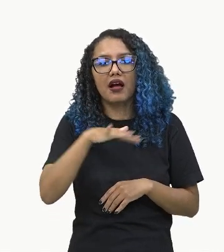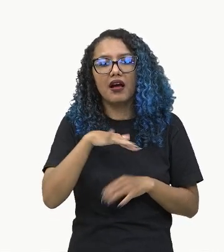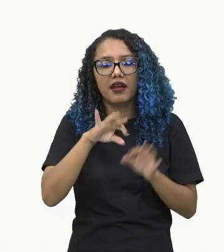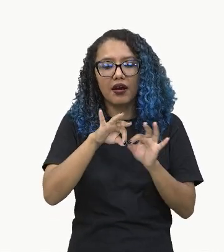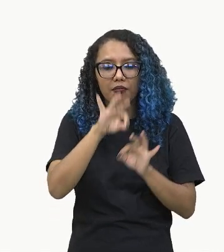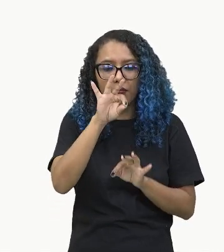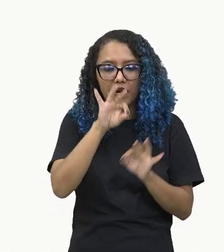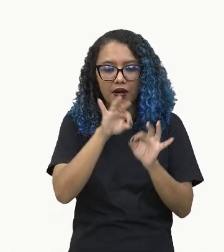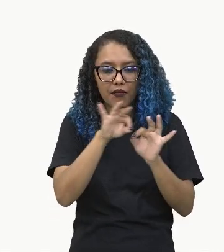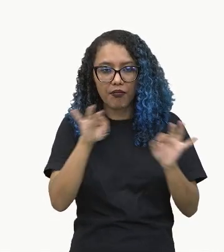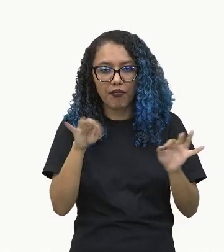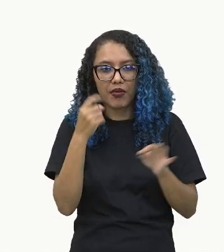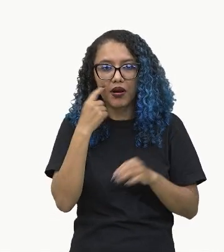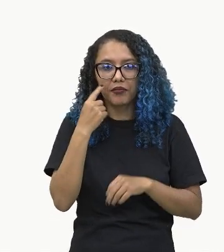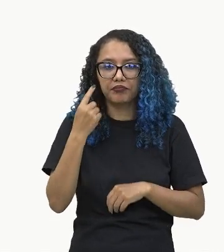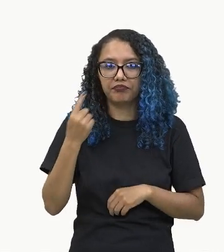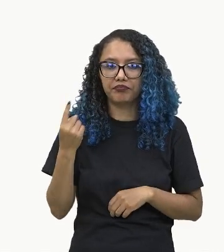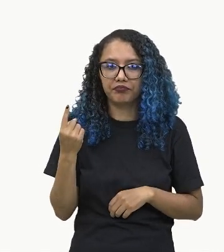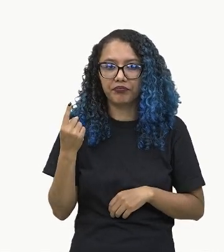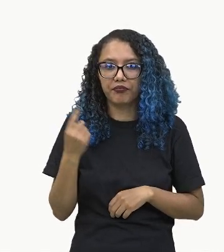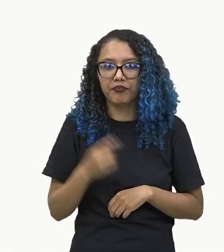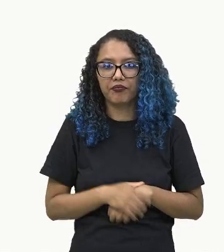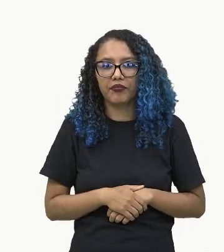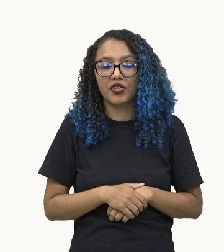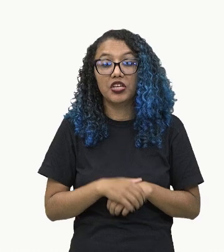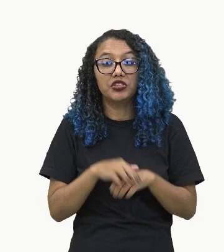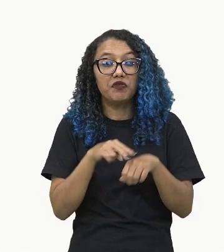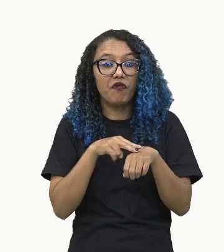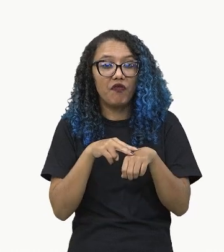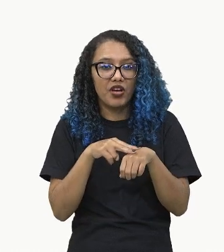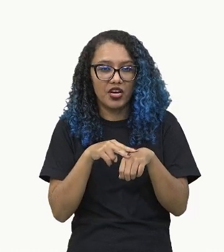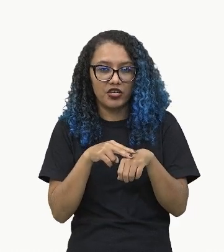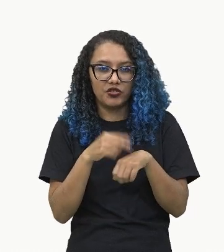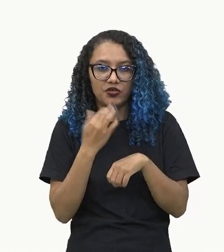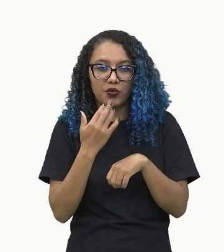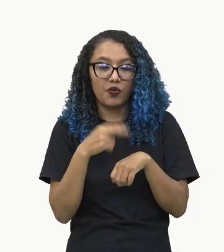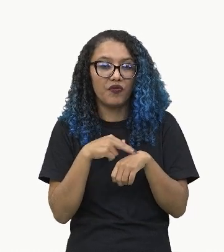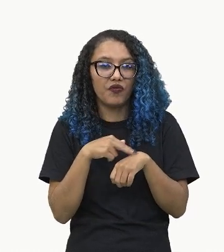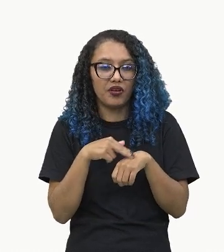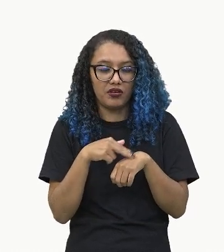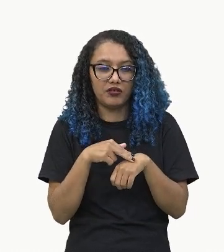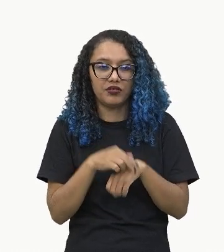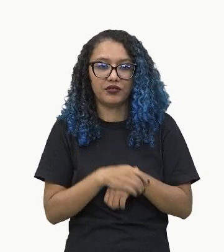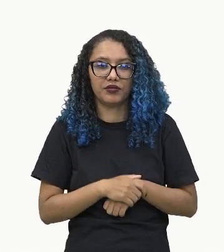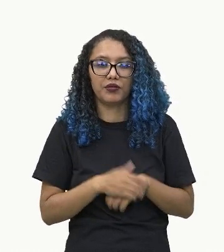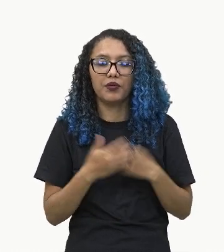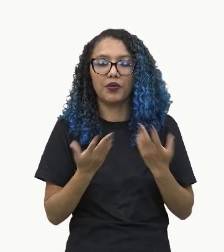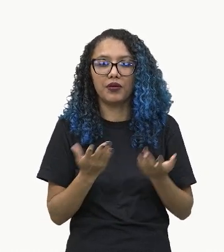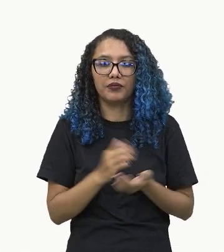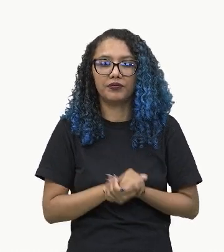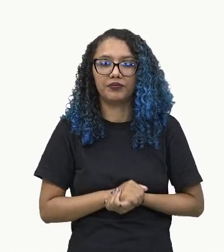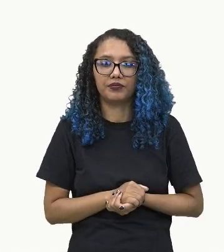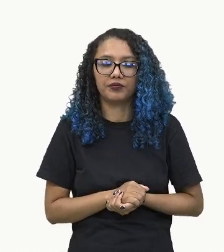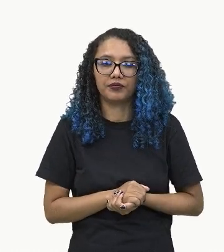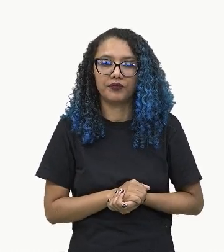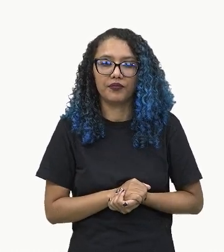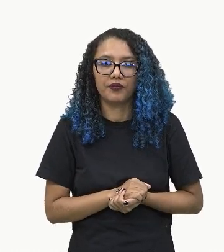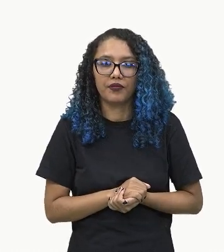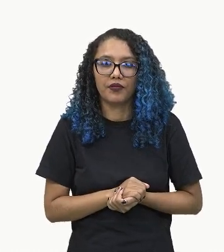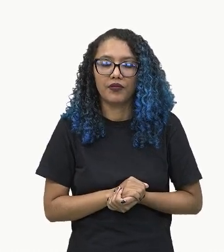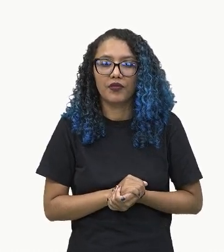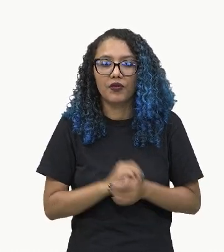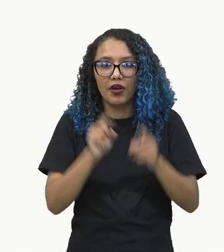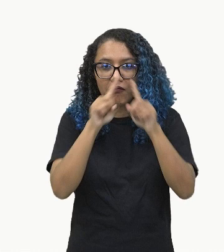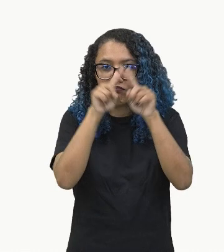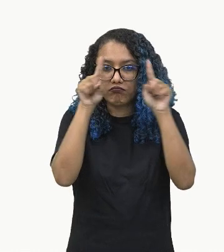estou demarcando de verde. Tá? Que é quem? O meu quadrado maior de lado